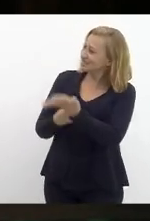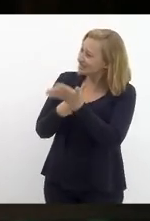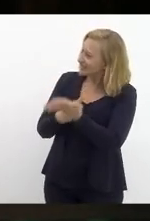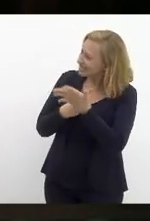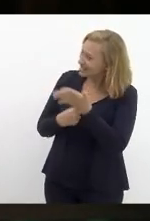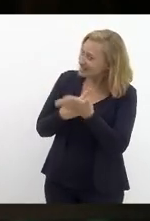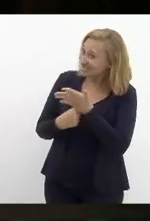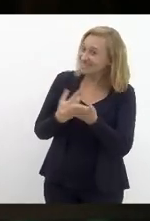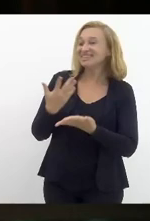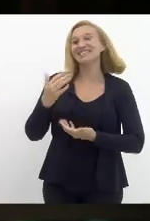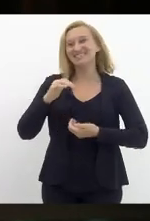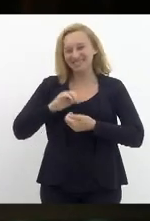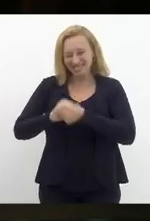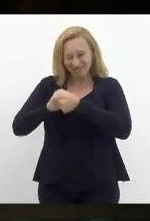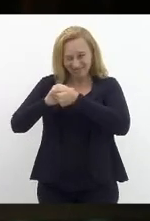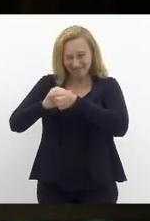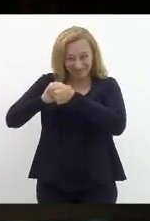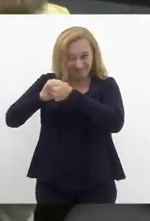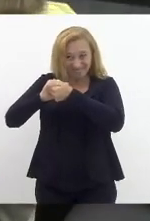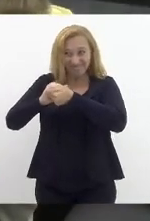ajude.